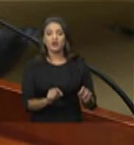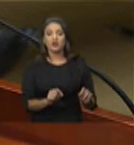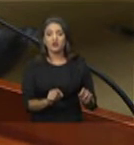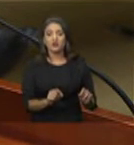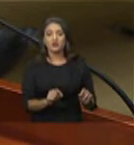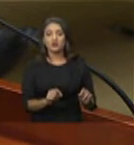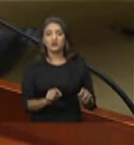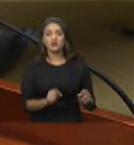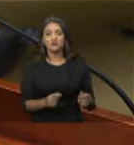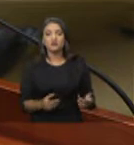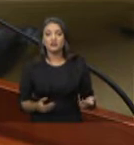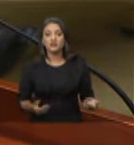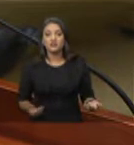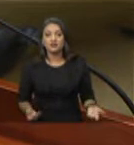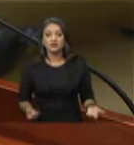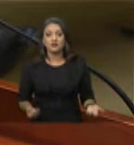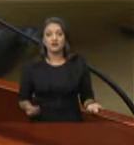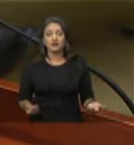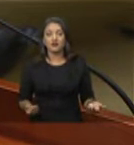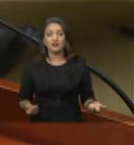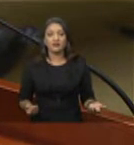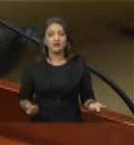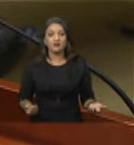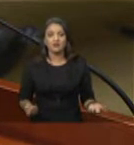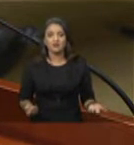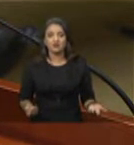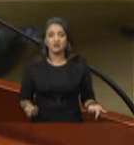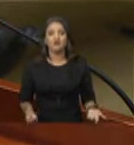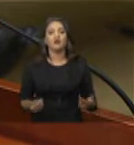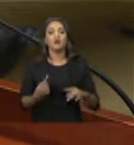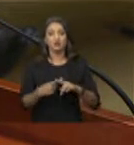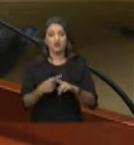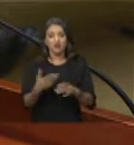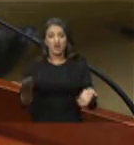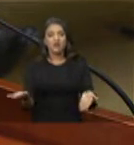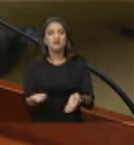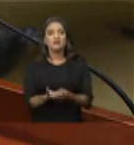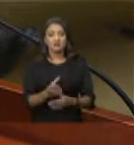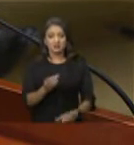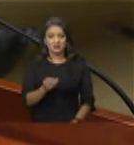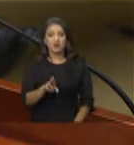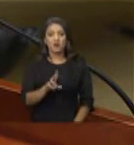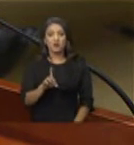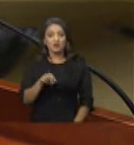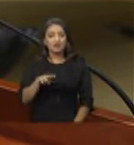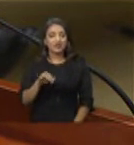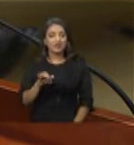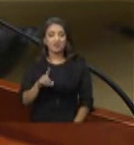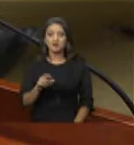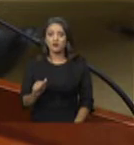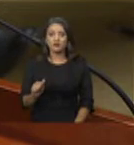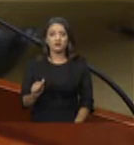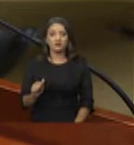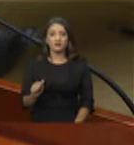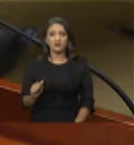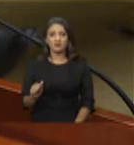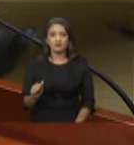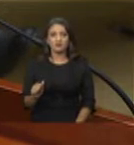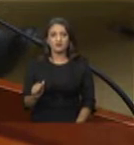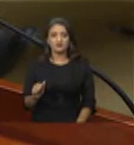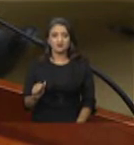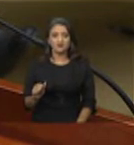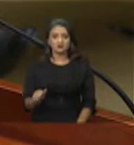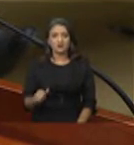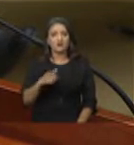outra Petita porque a ação ordinária é muito mais abrangente o pedido dela é integral